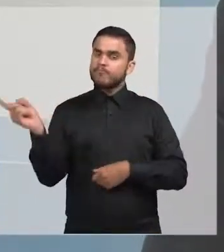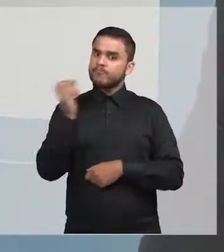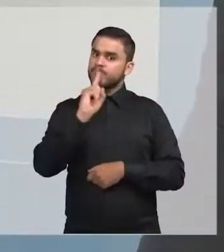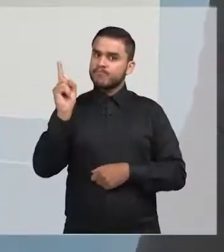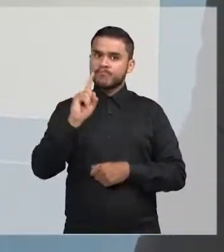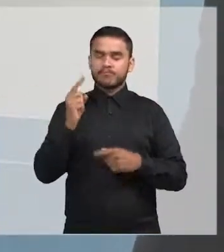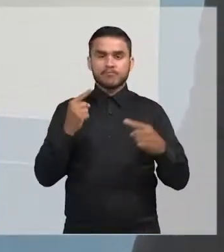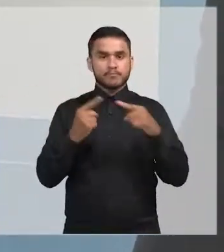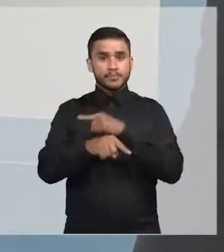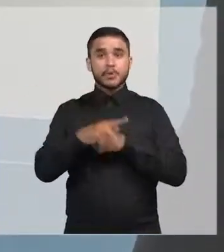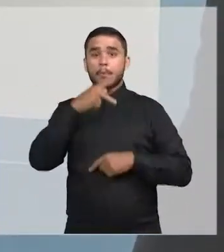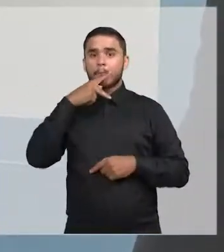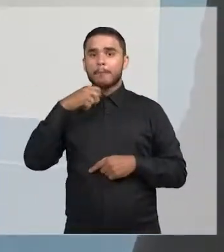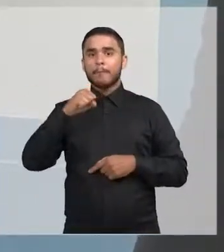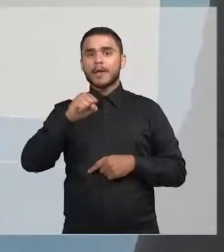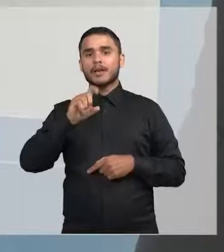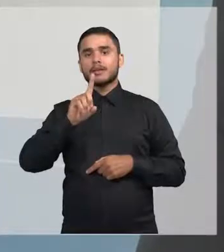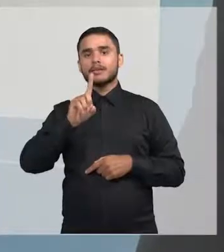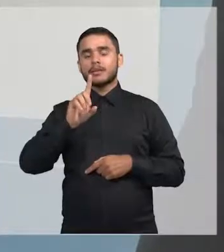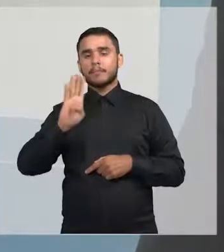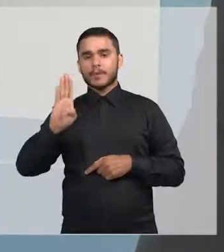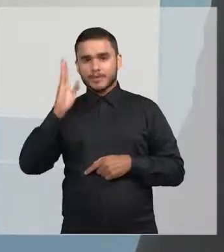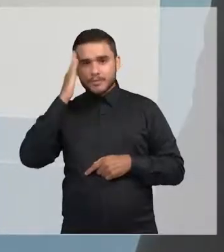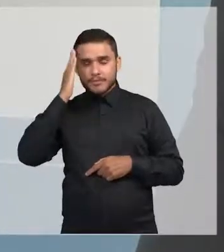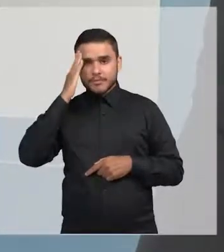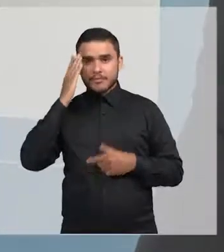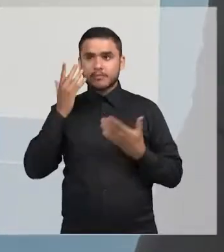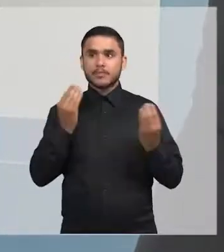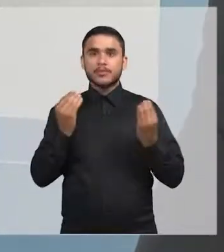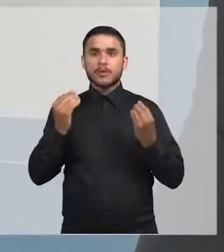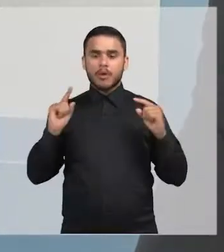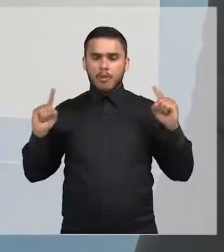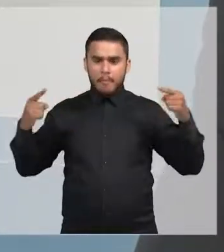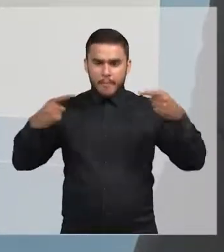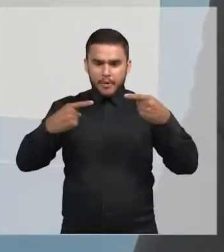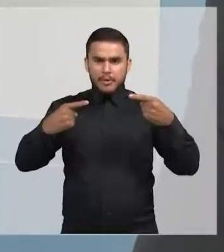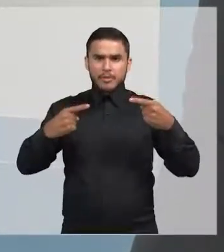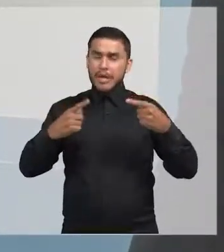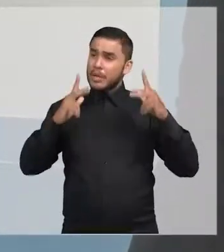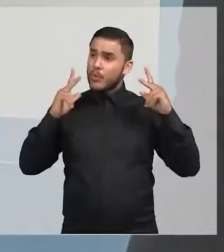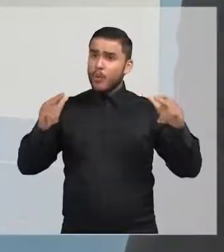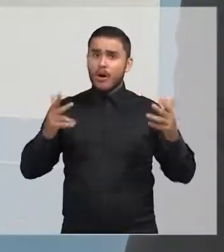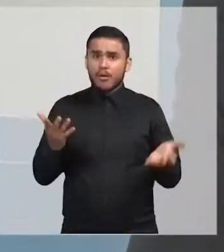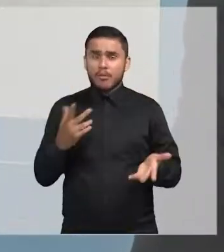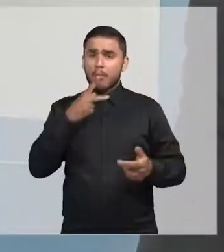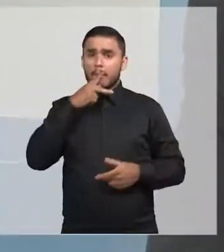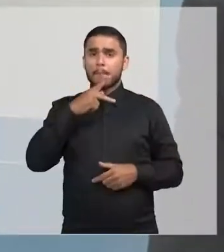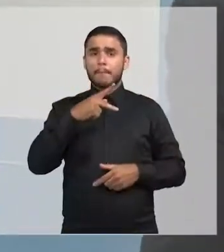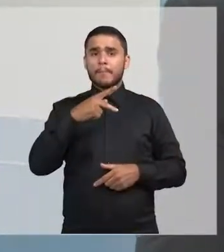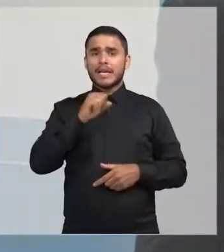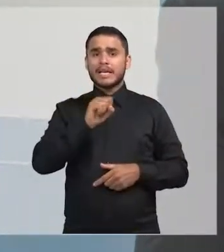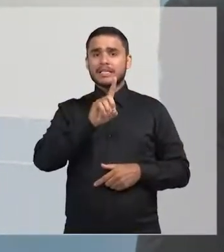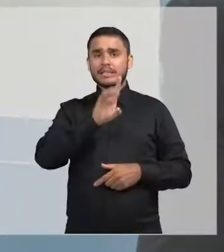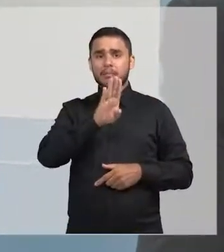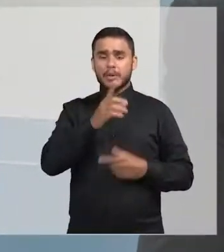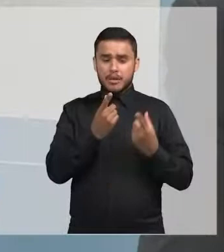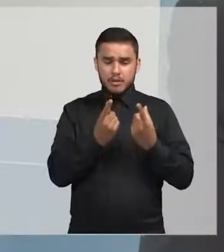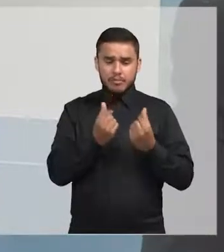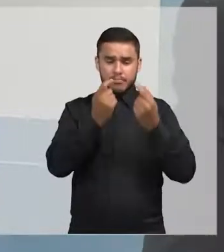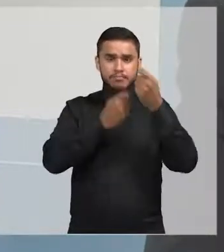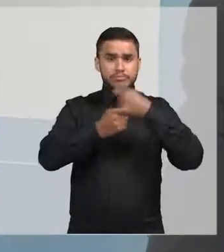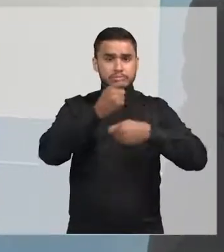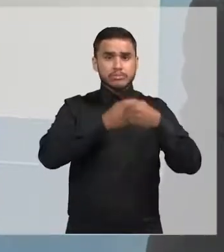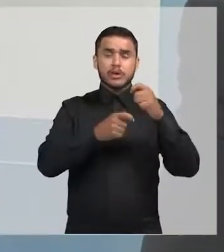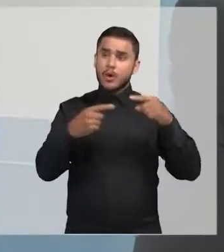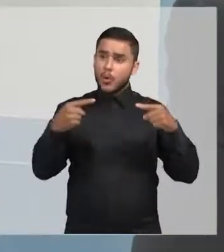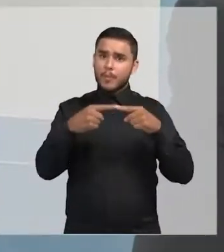e o DNA do PSDB. Não sei por que o PSDB vai fazer oposição, porque, pelo menos no pensamento econômico, é o